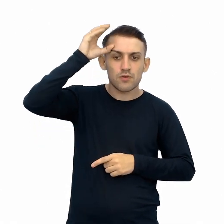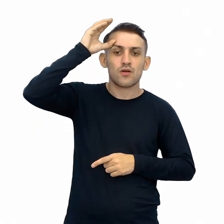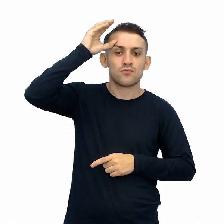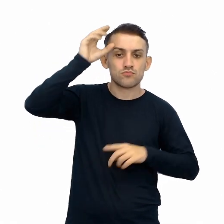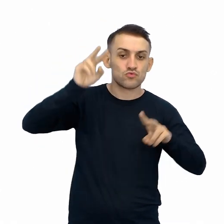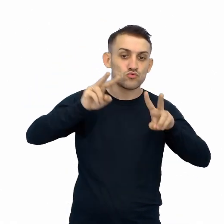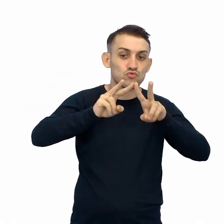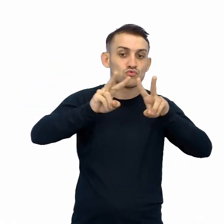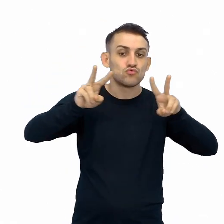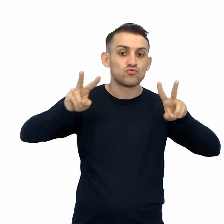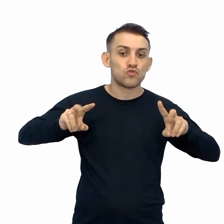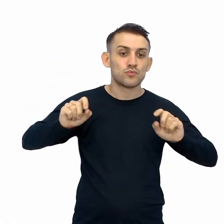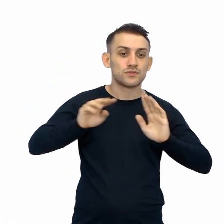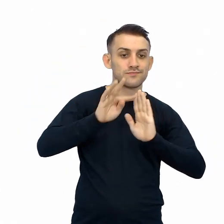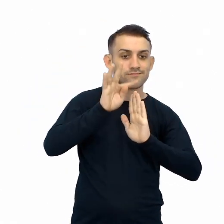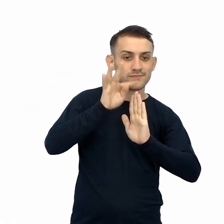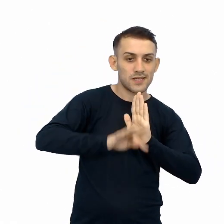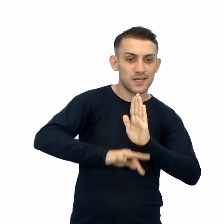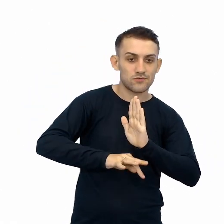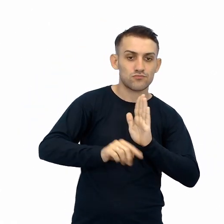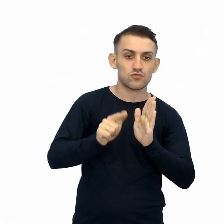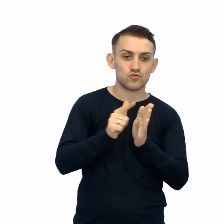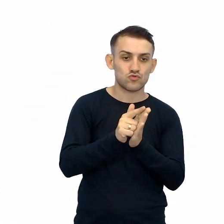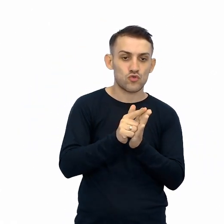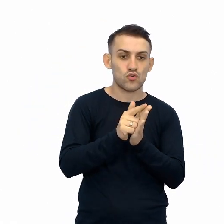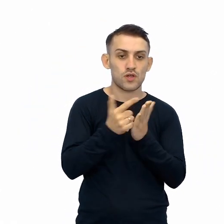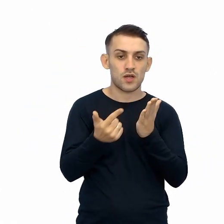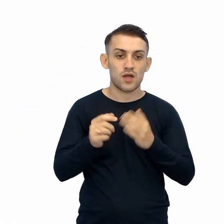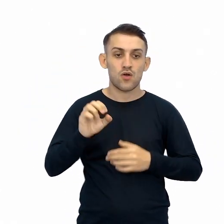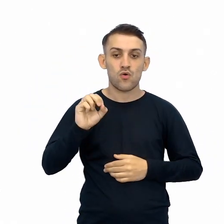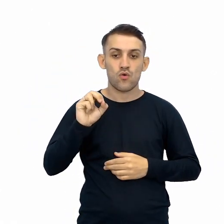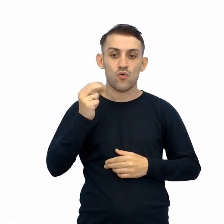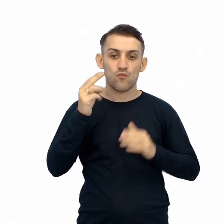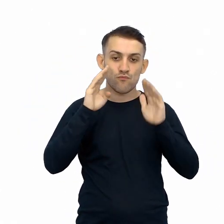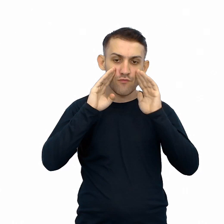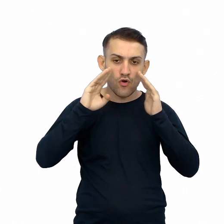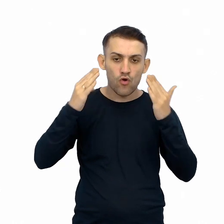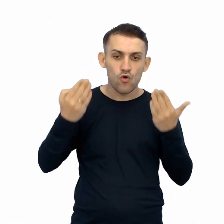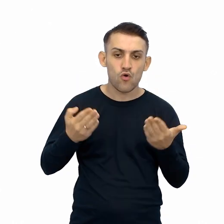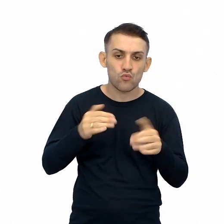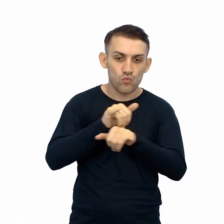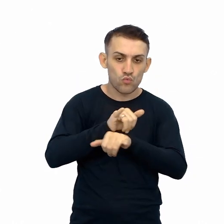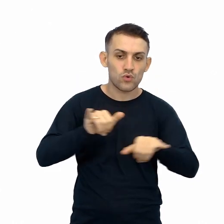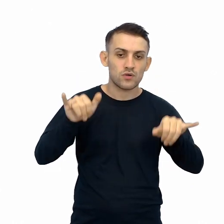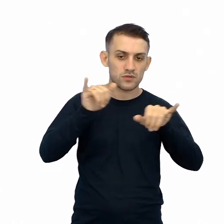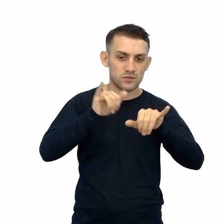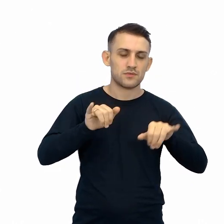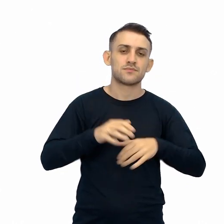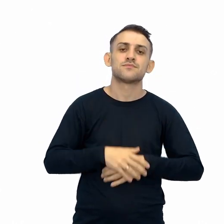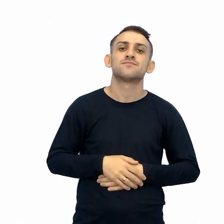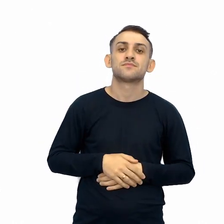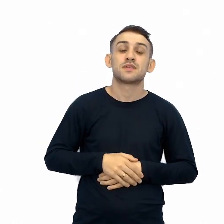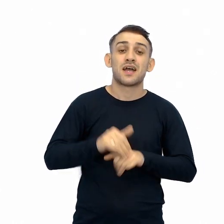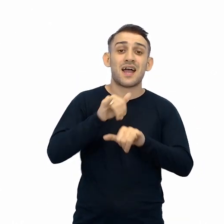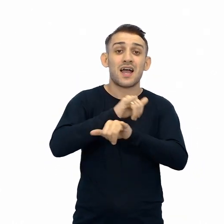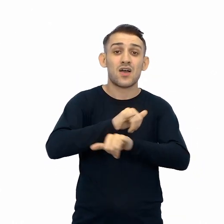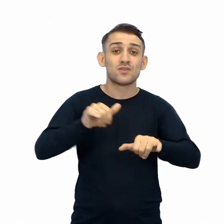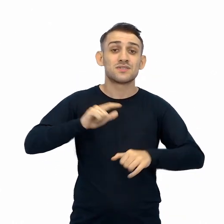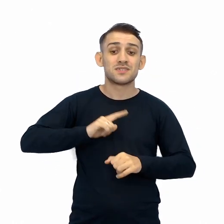a respeito dos textos jornalísticos com foco na notícia. A notícia tem como